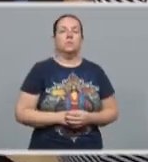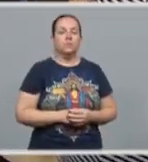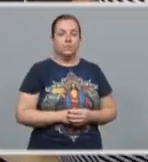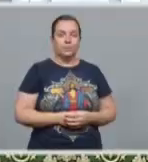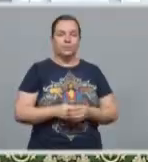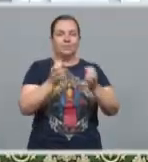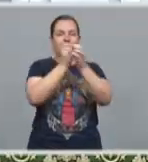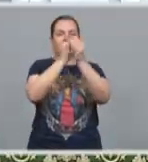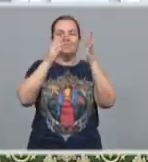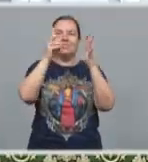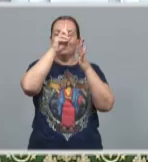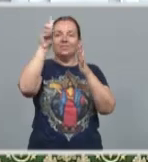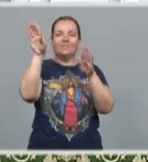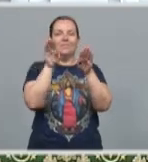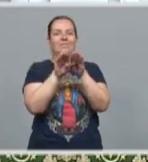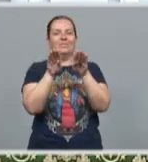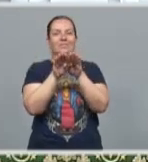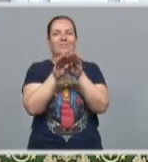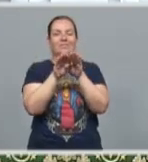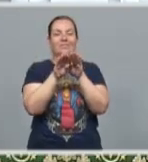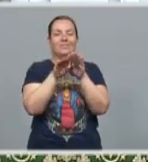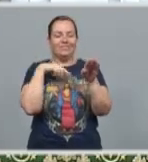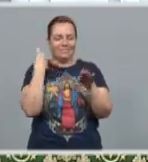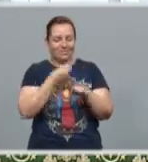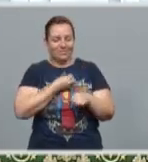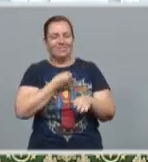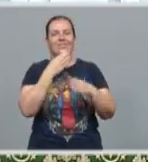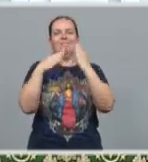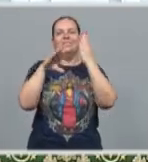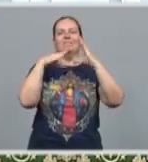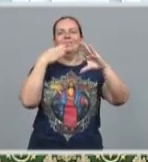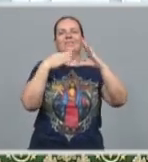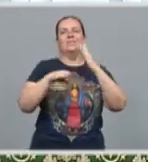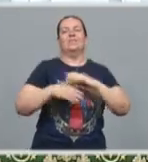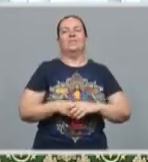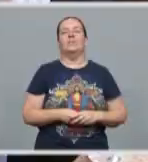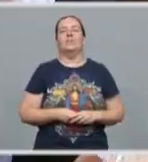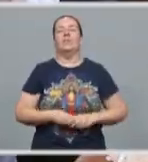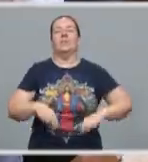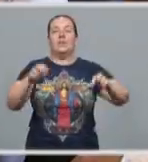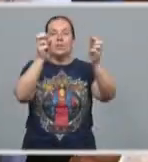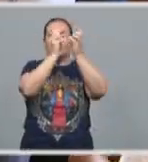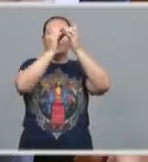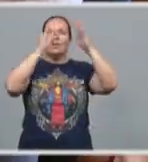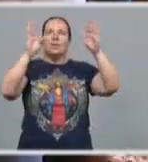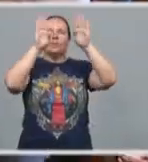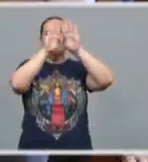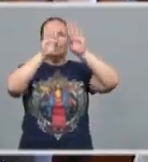Glorifiquemos a Deus cantando. Glória a Deus.